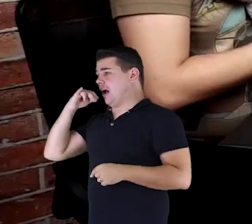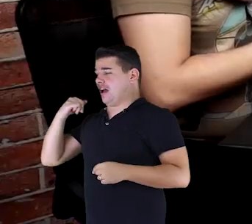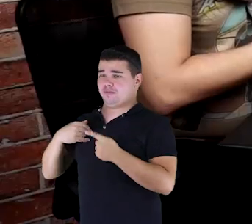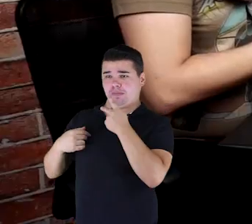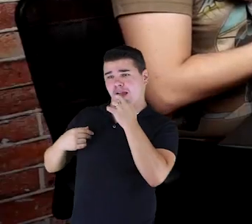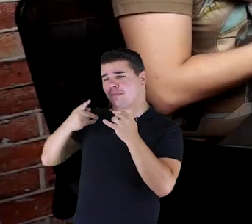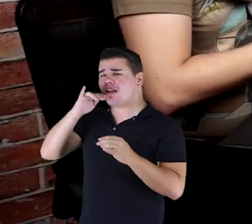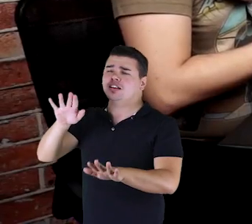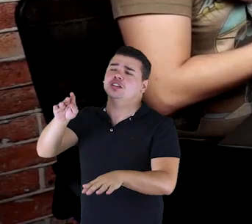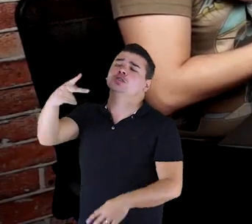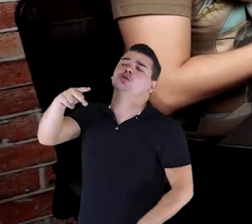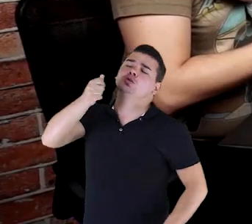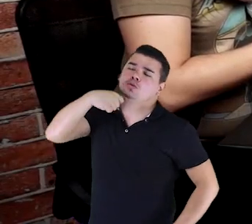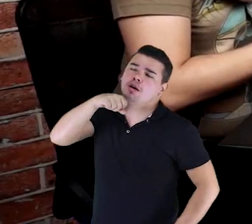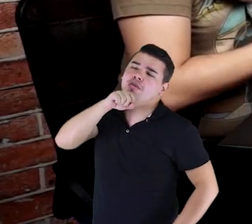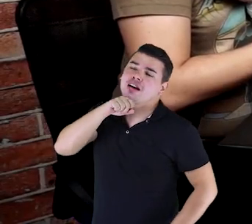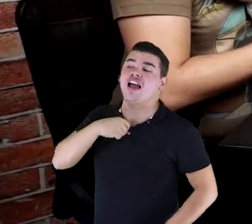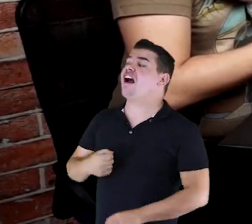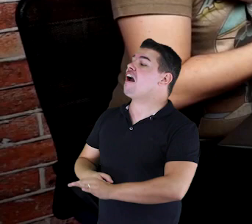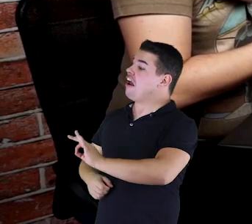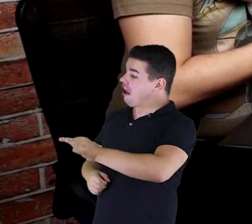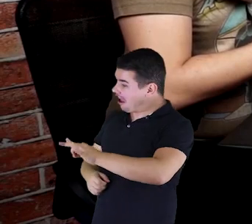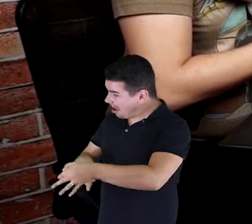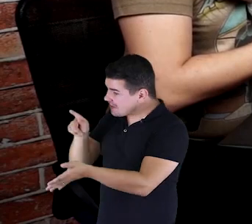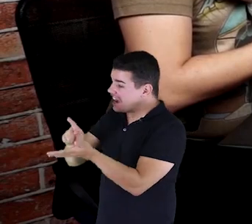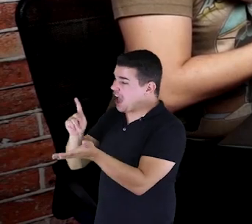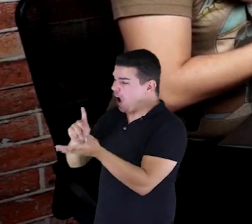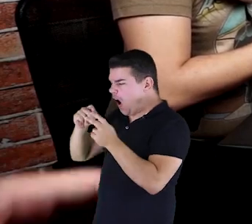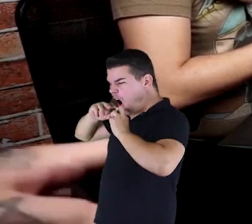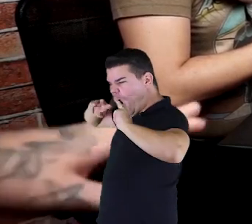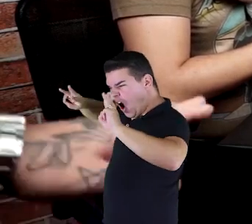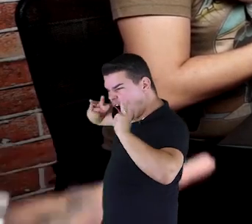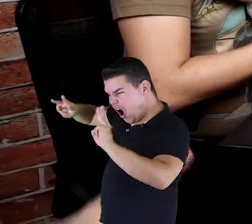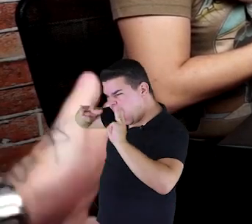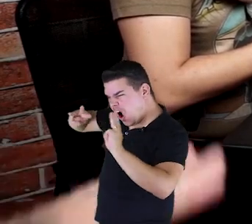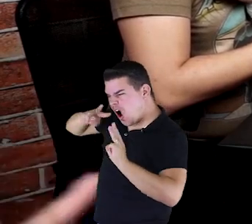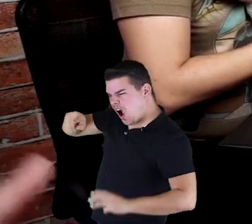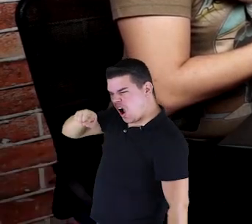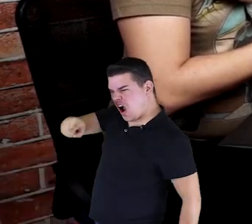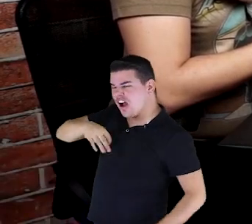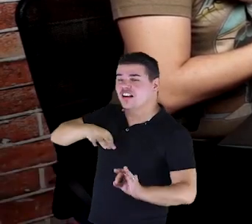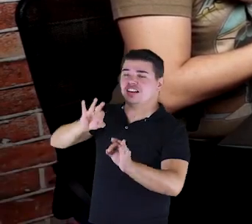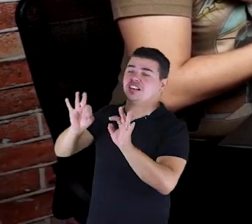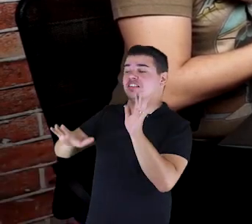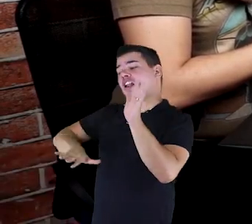meu pai... Você nunca falou da sua mãe. Cid está com um tecido enrolado no braço.